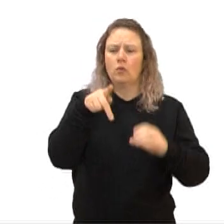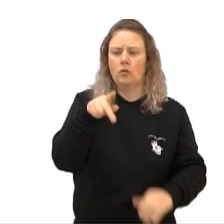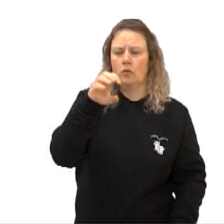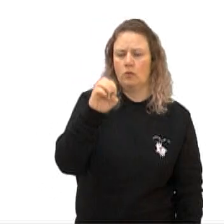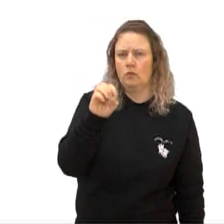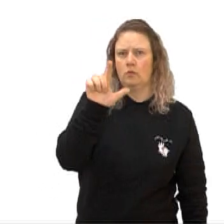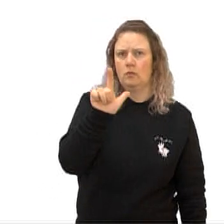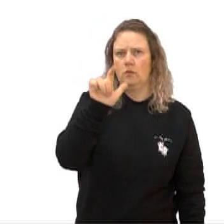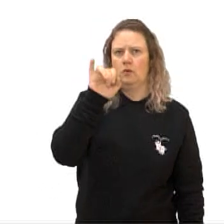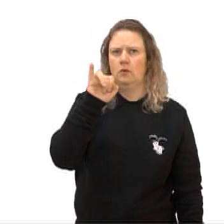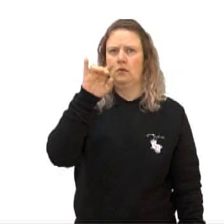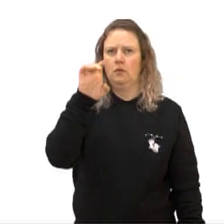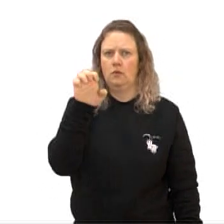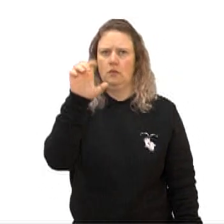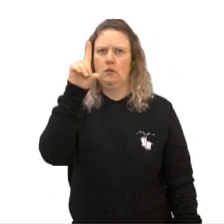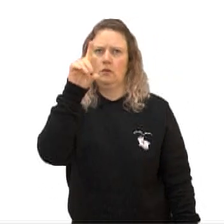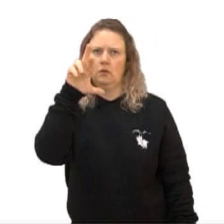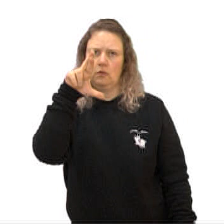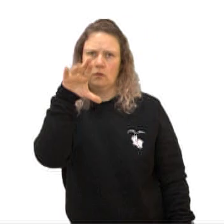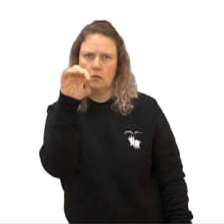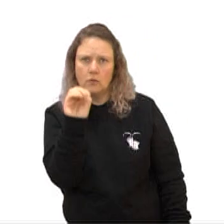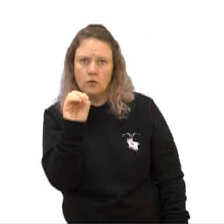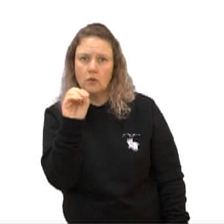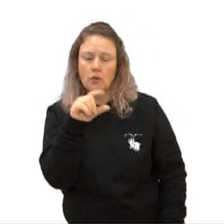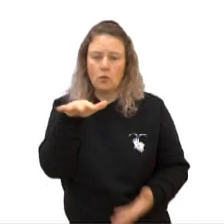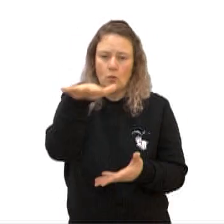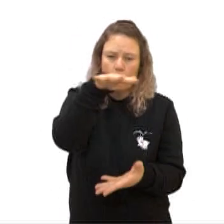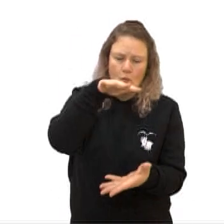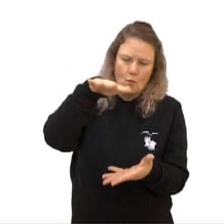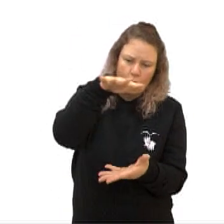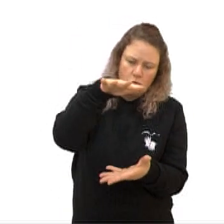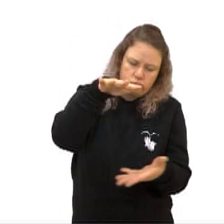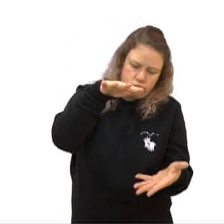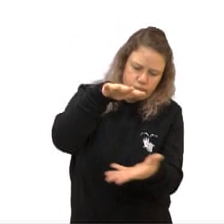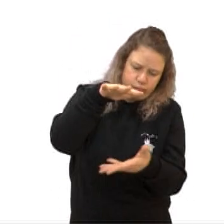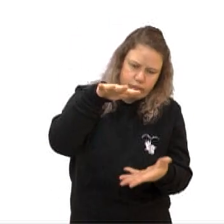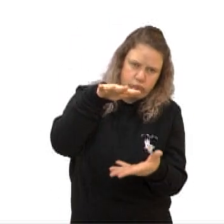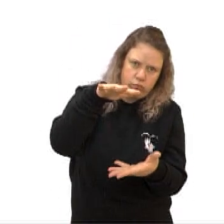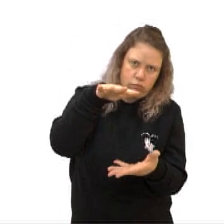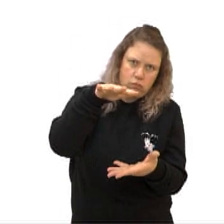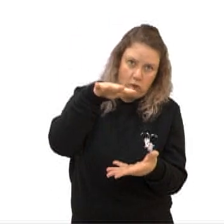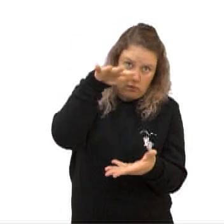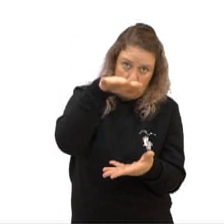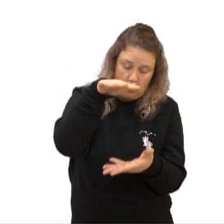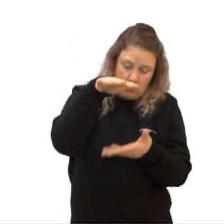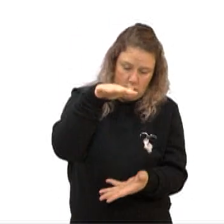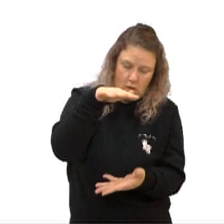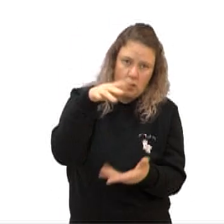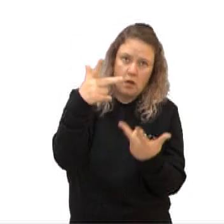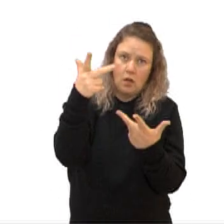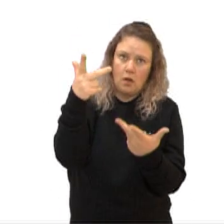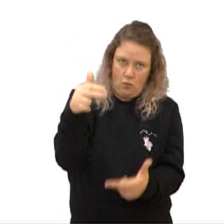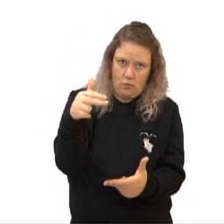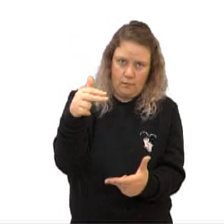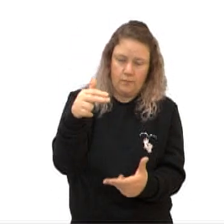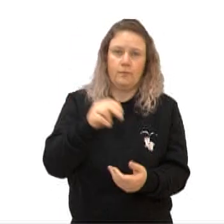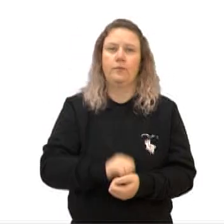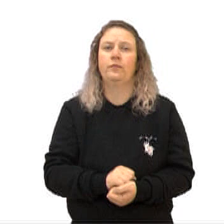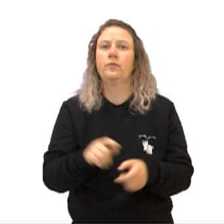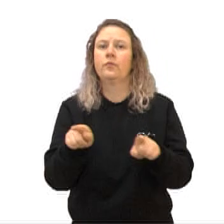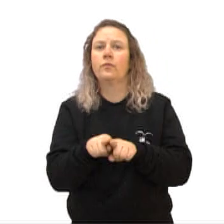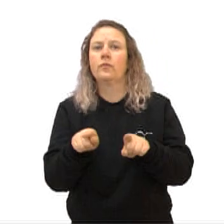Um poliedro convexo com duas bases que são polígonos iguais. Lembra que eu falei que é importante o polígono, né? Eles